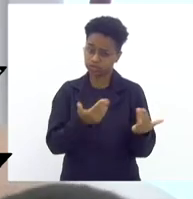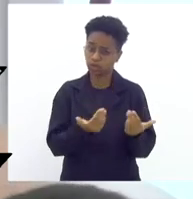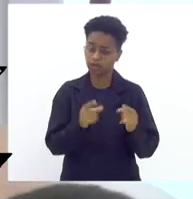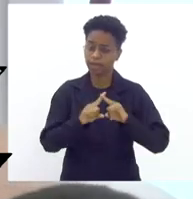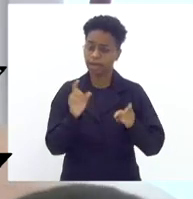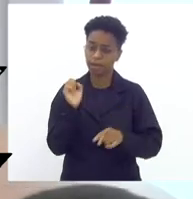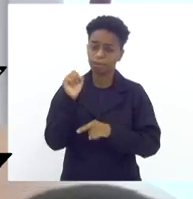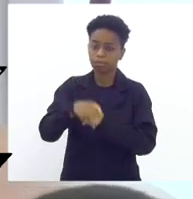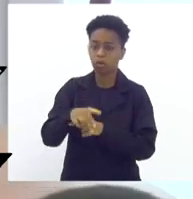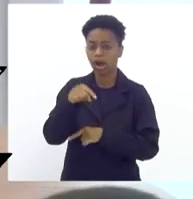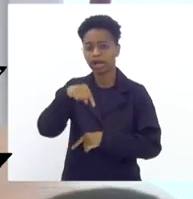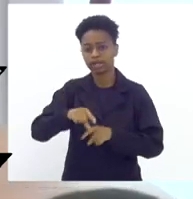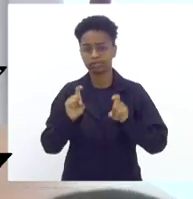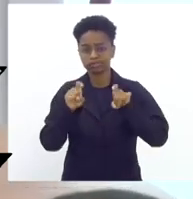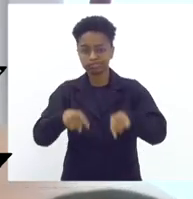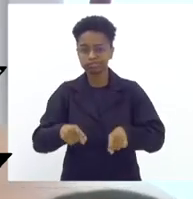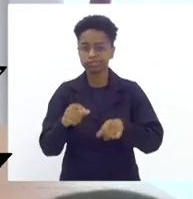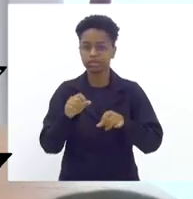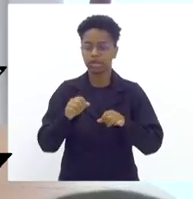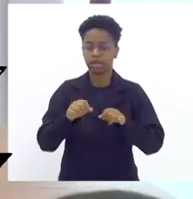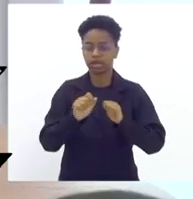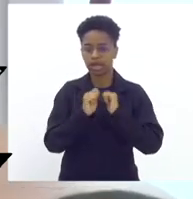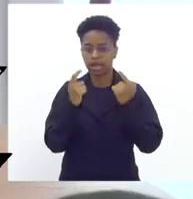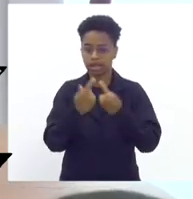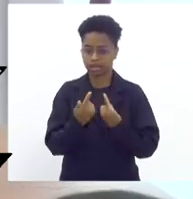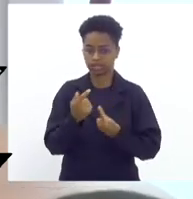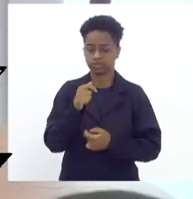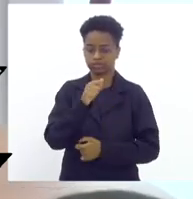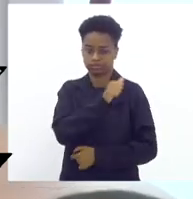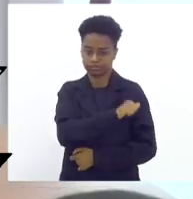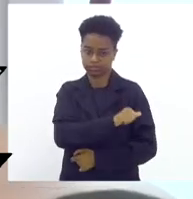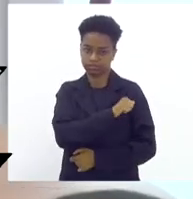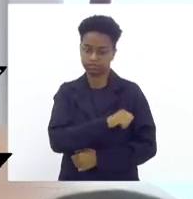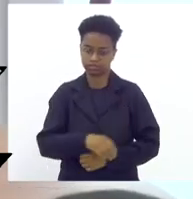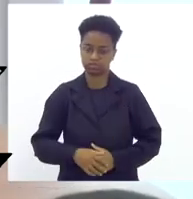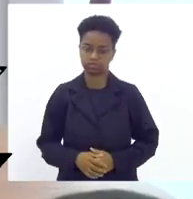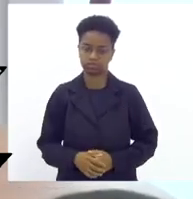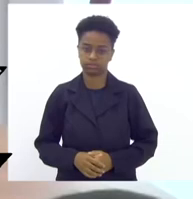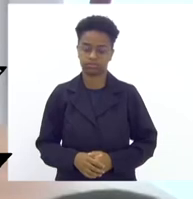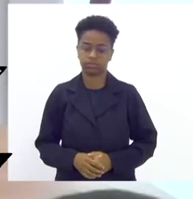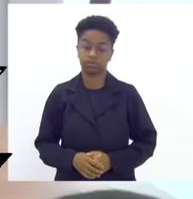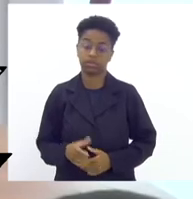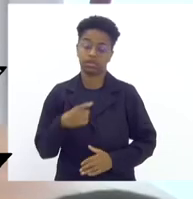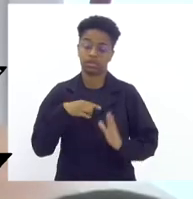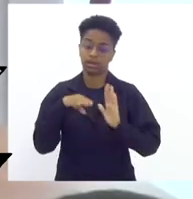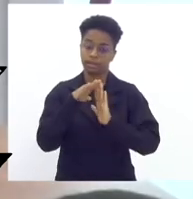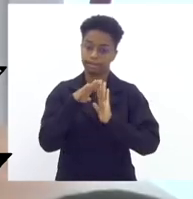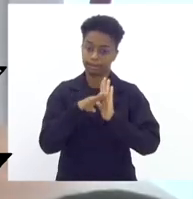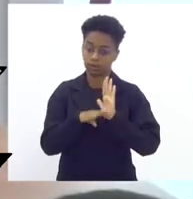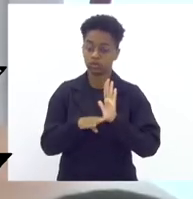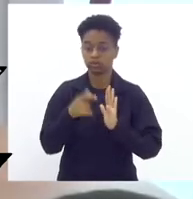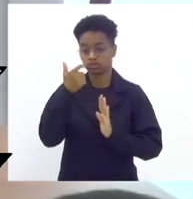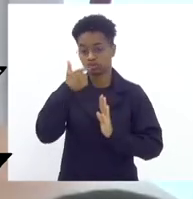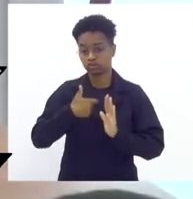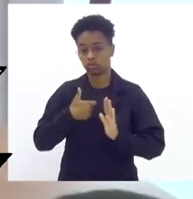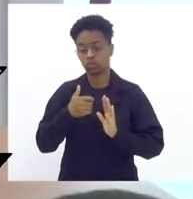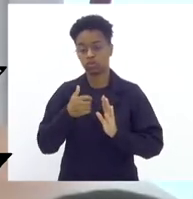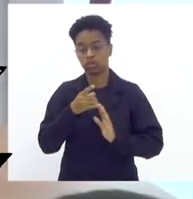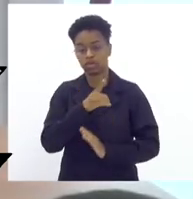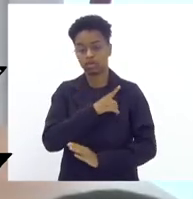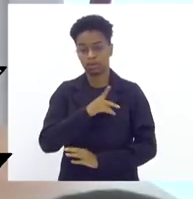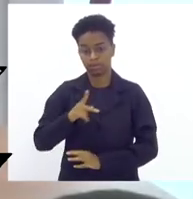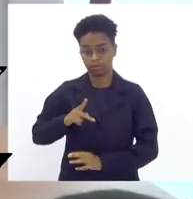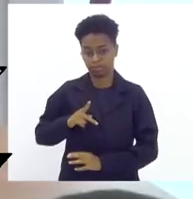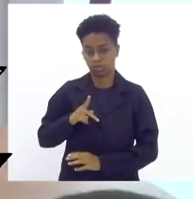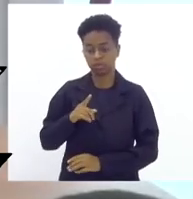uma cadeira no Parlamento aqui do Estado do Rio de Janeiro bom a gente tem uma pauta né Eu sou Defensor Público Regional de direitos